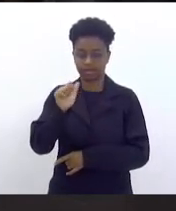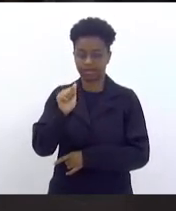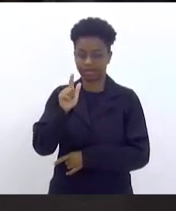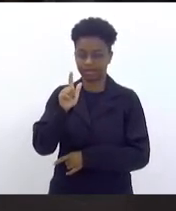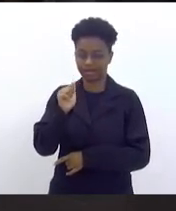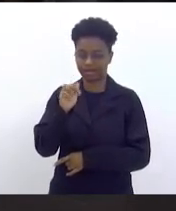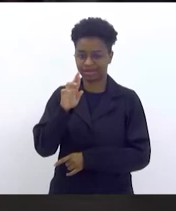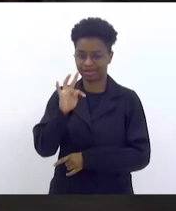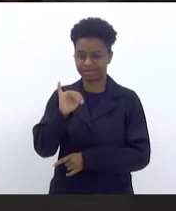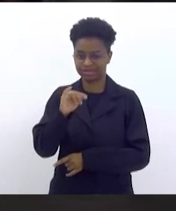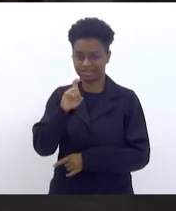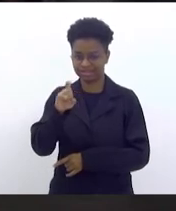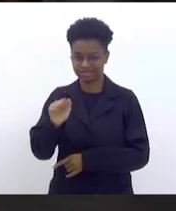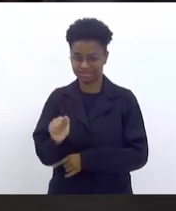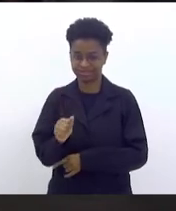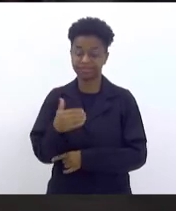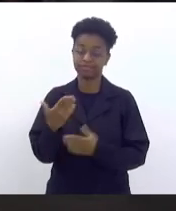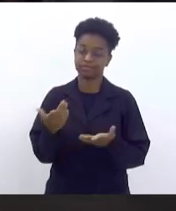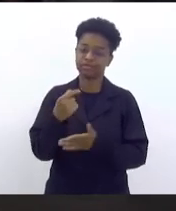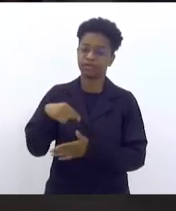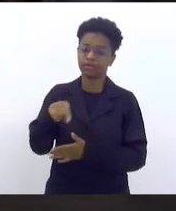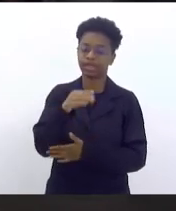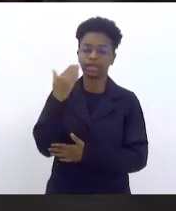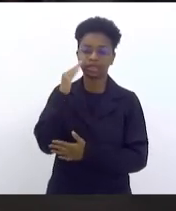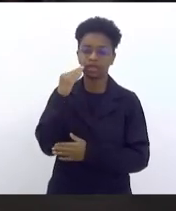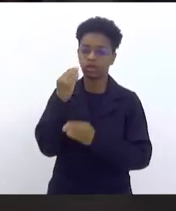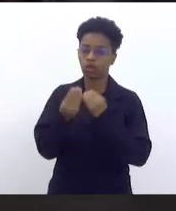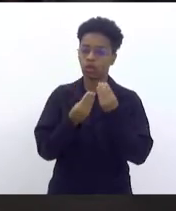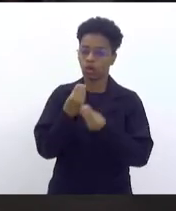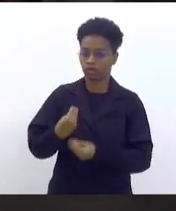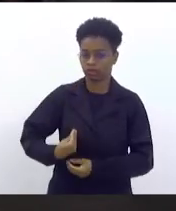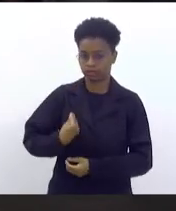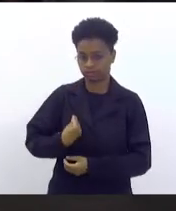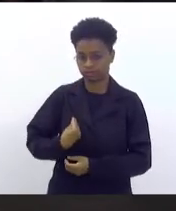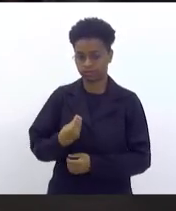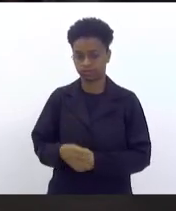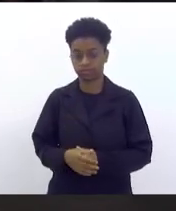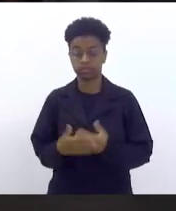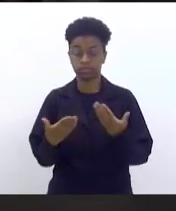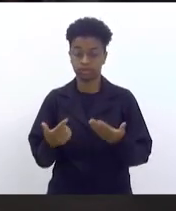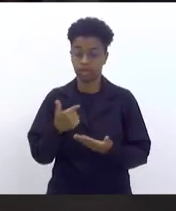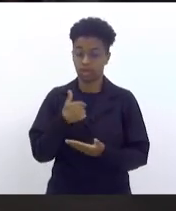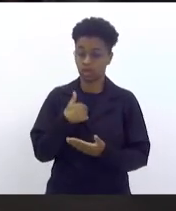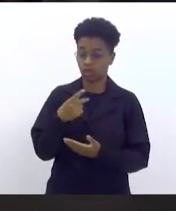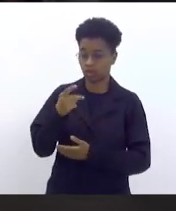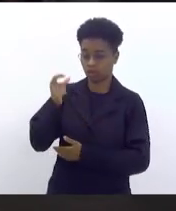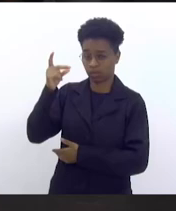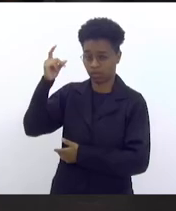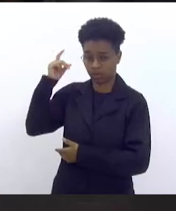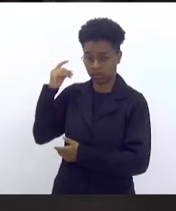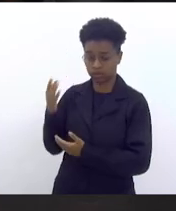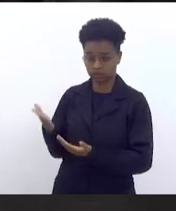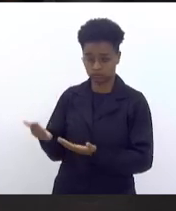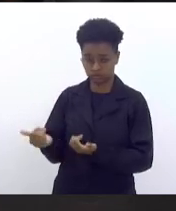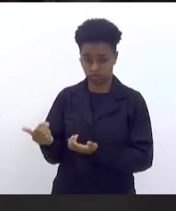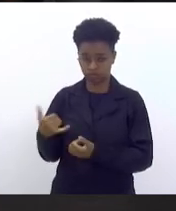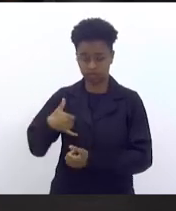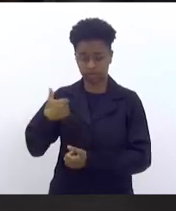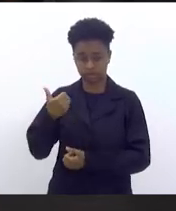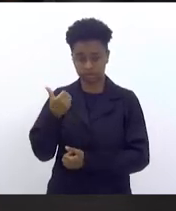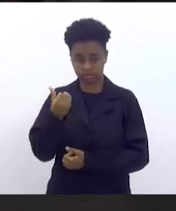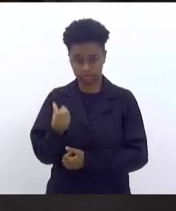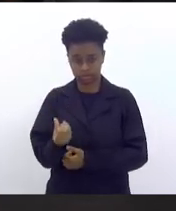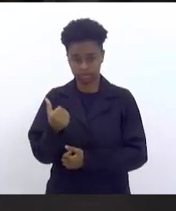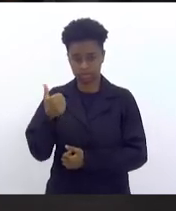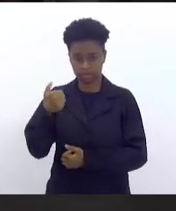entende aí a situação que nós vivíamos E eu lá no início lá na minha juventude aos 16 anos